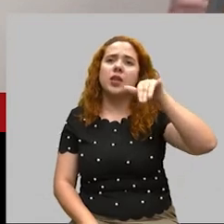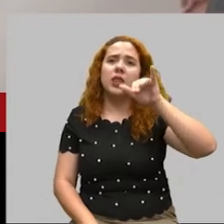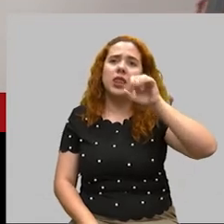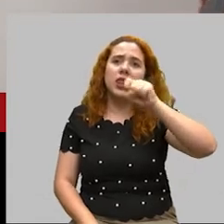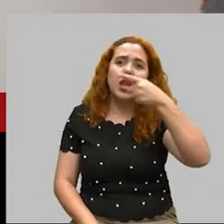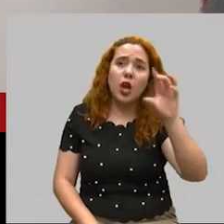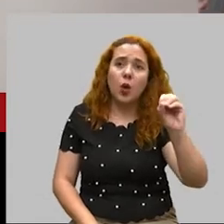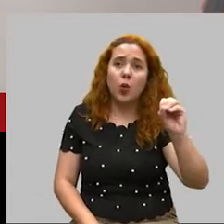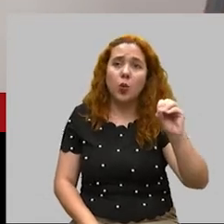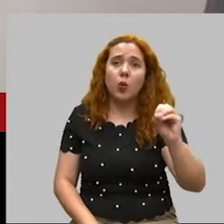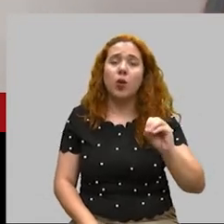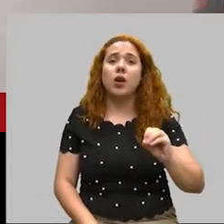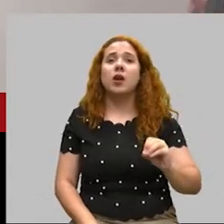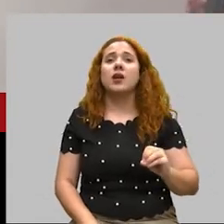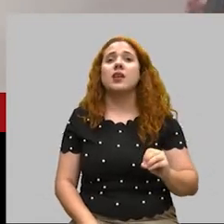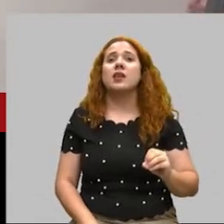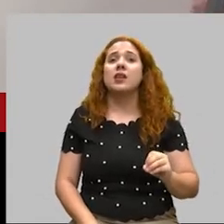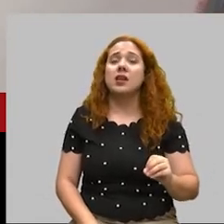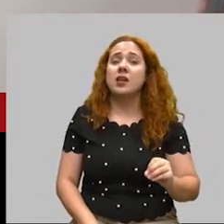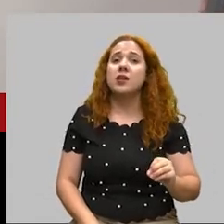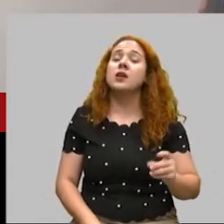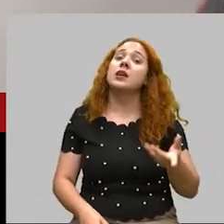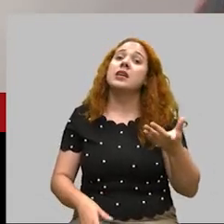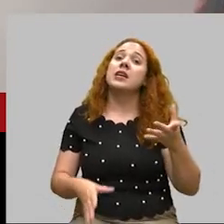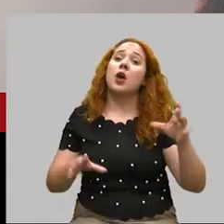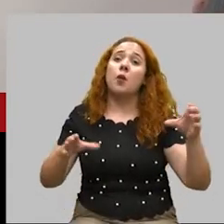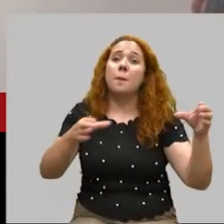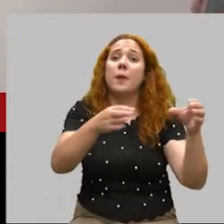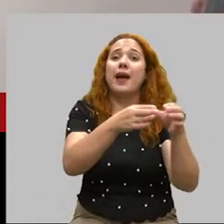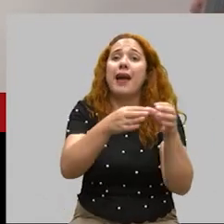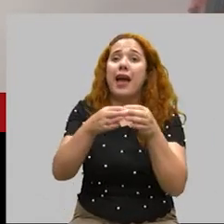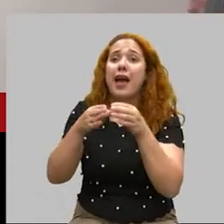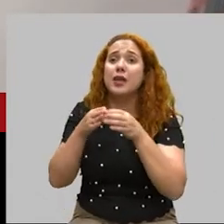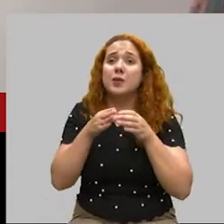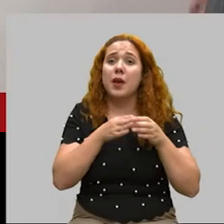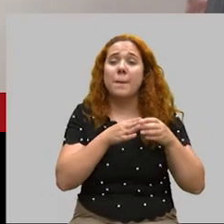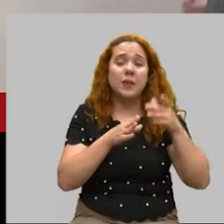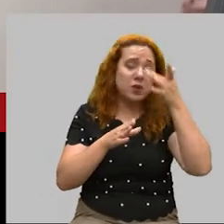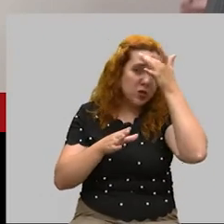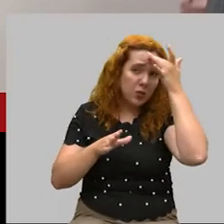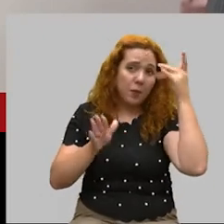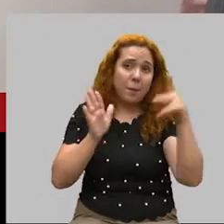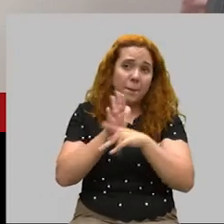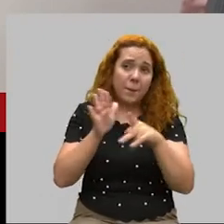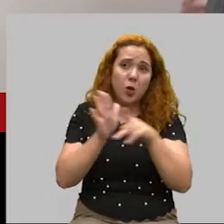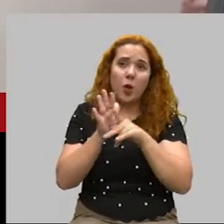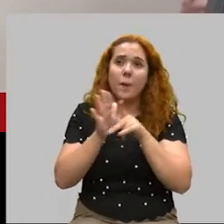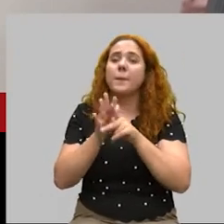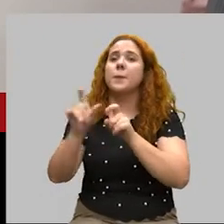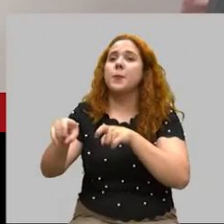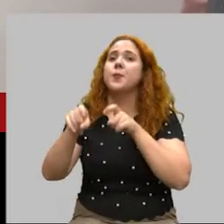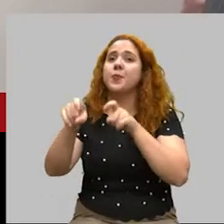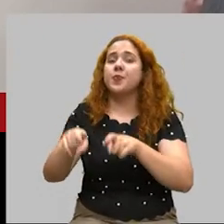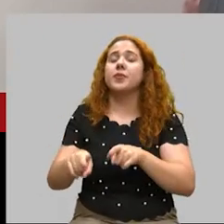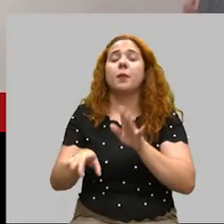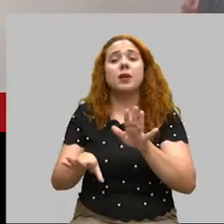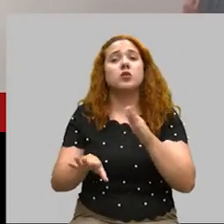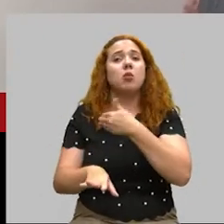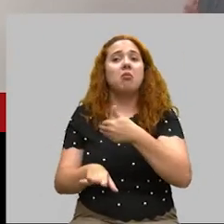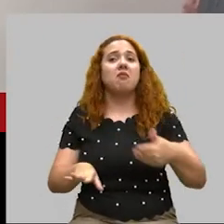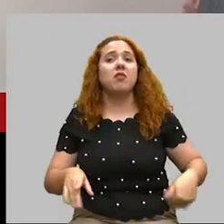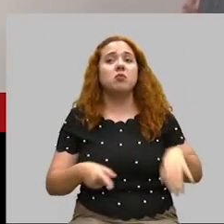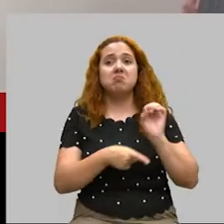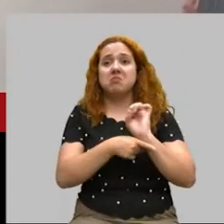o assentamento dezenas de comunidades do campo e mesmo assim o governo do estado